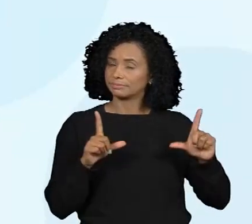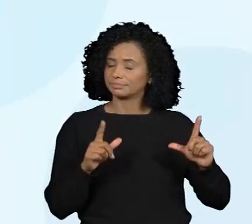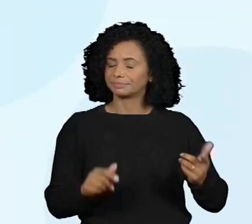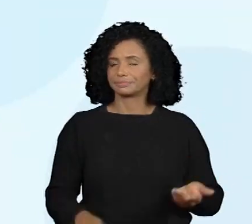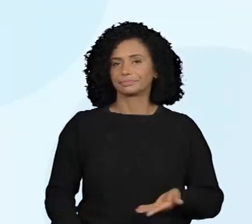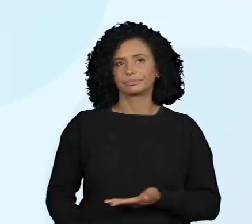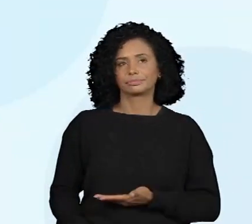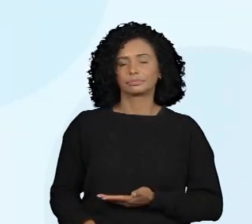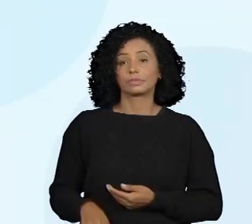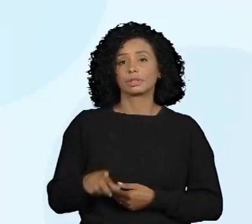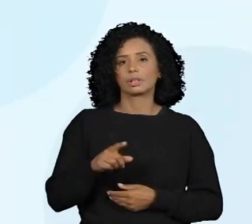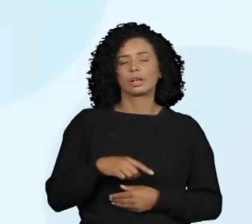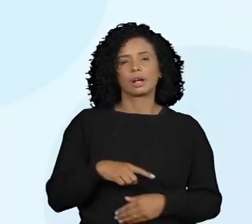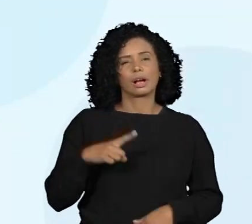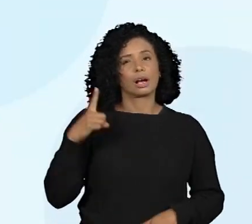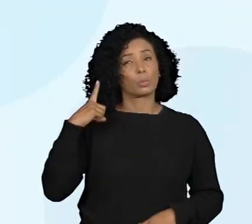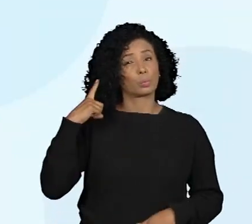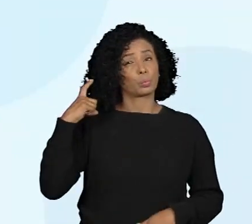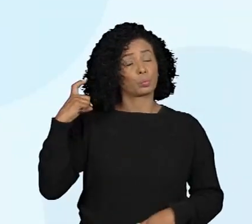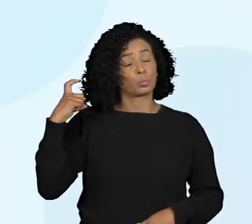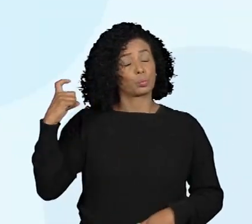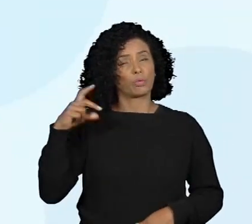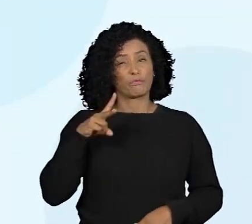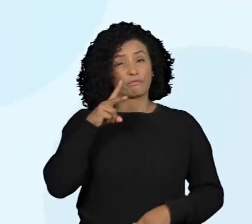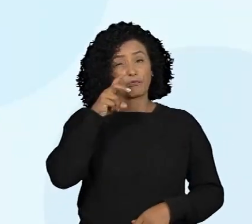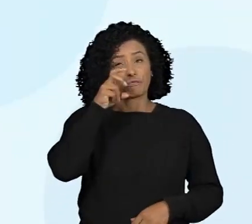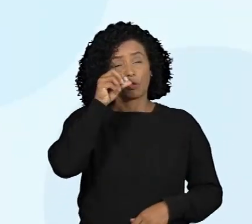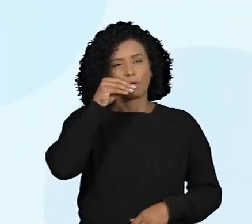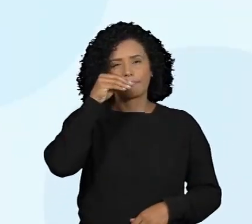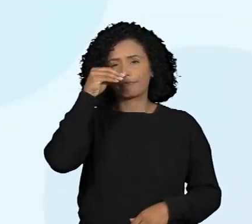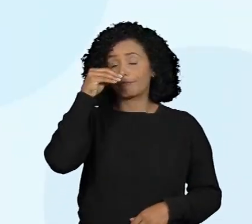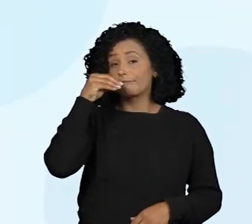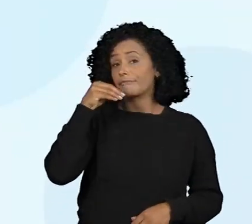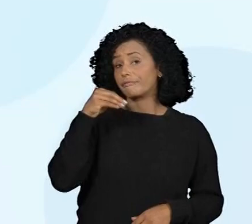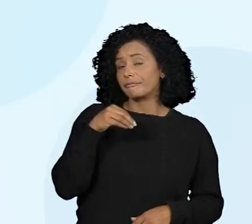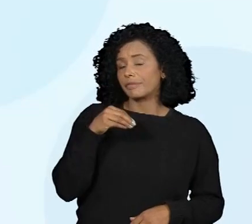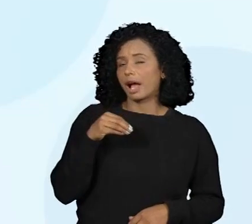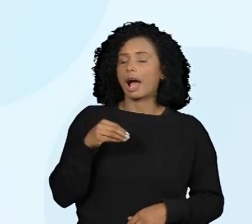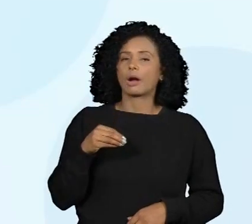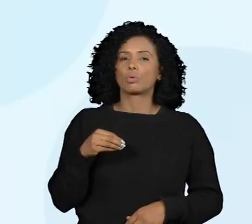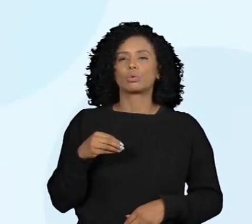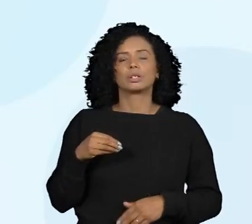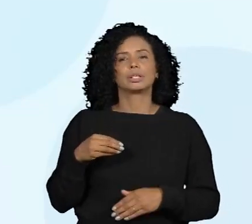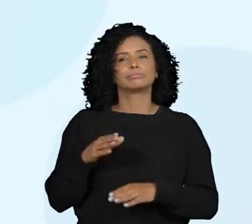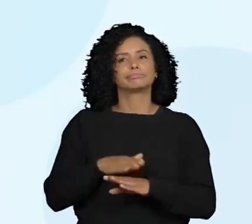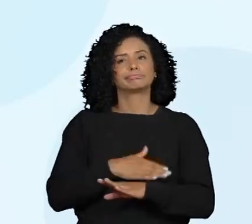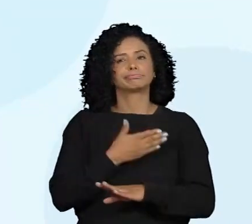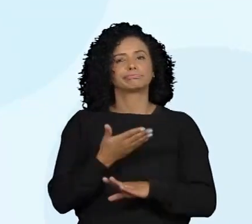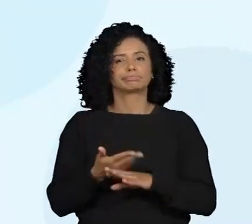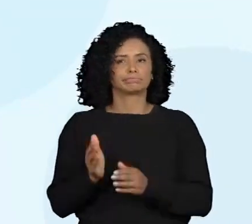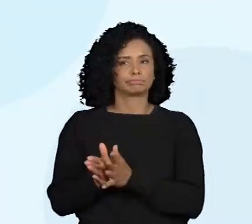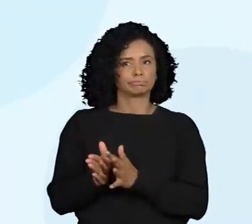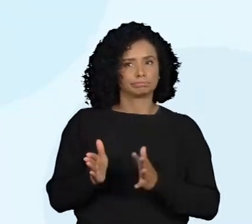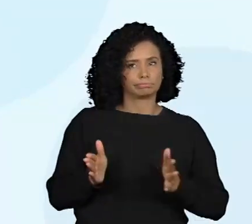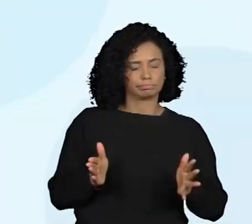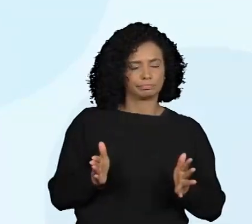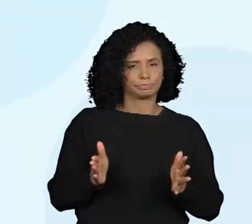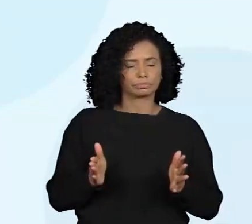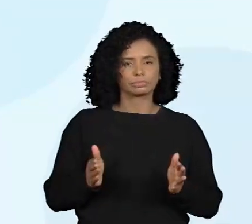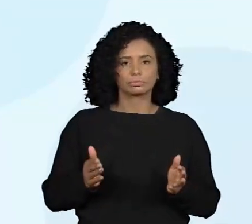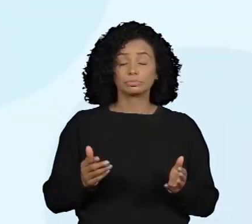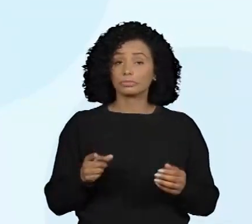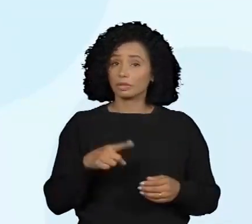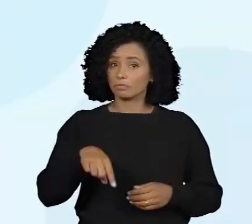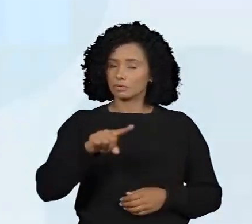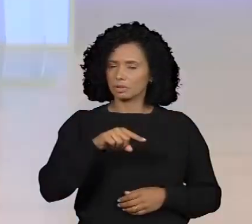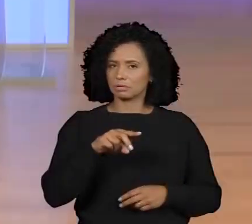altura intensidade e duração Então vamos lá recapitulando Vocês já viram